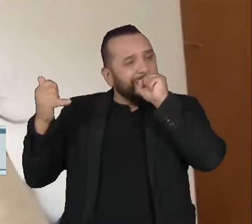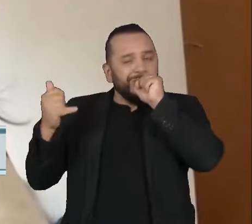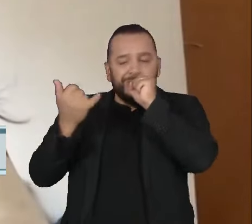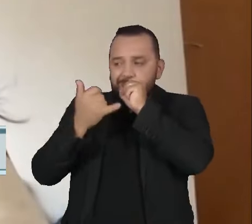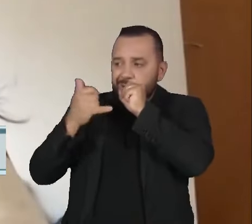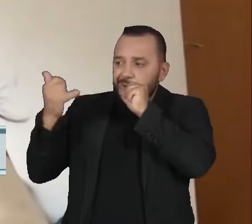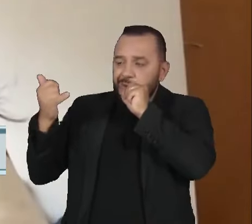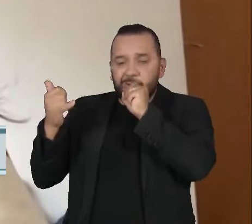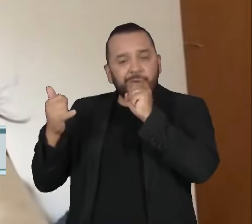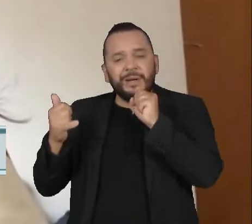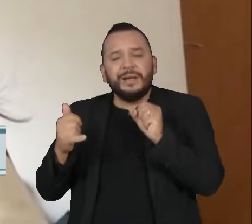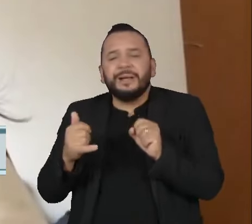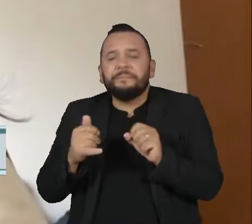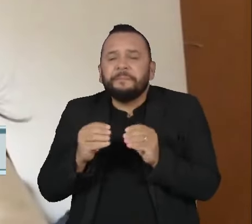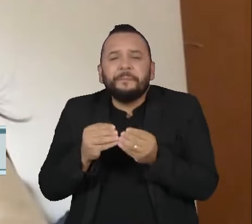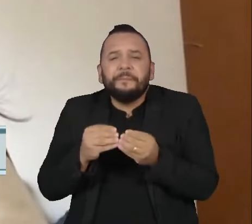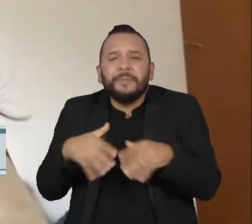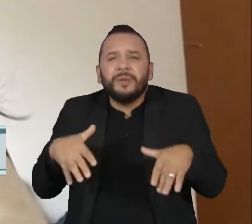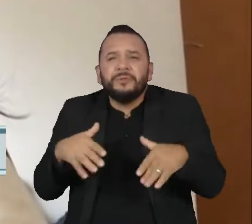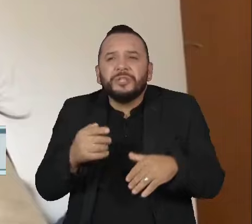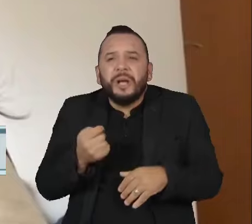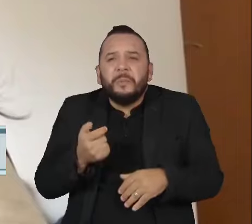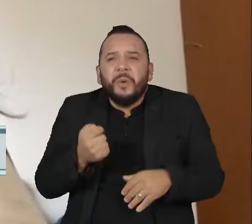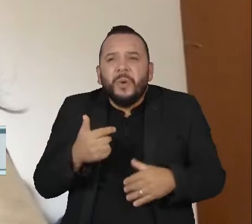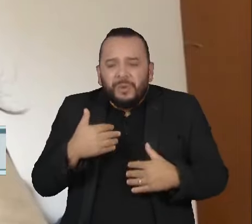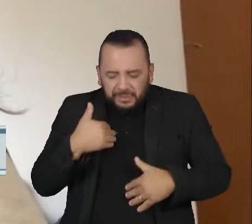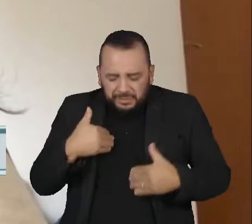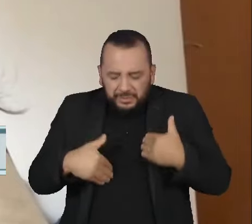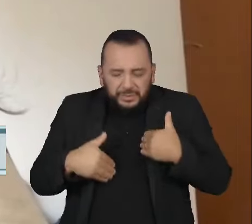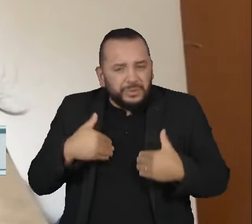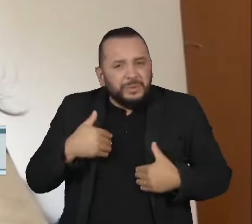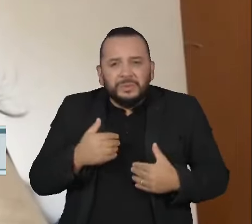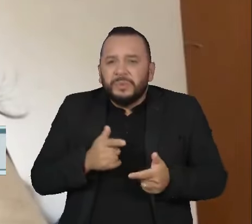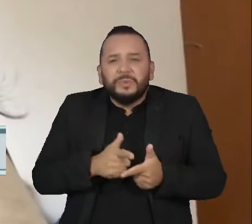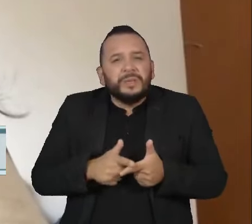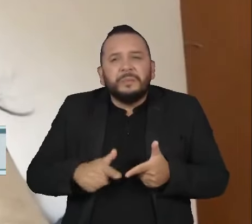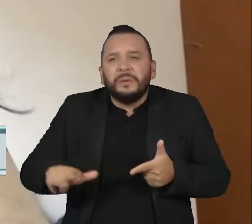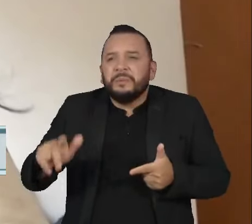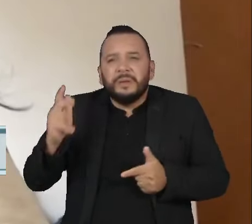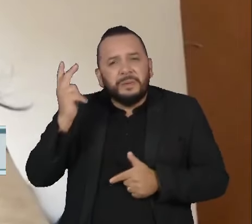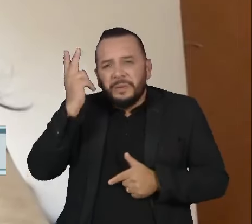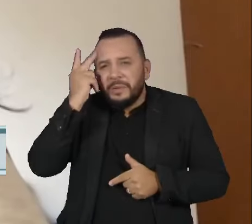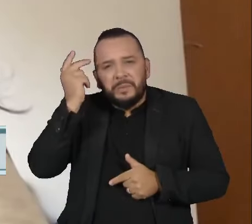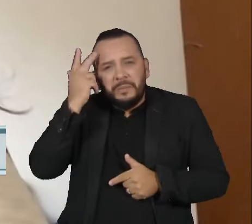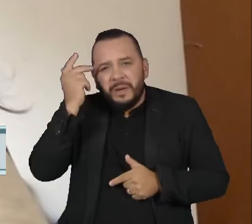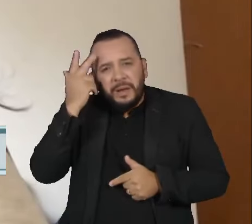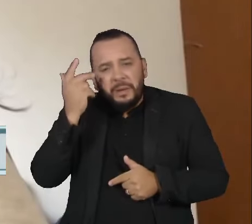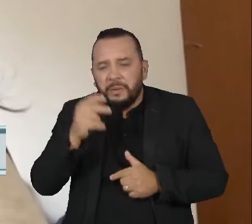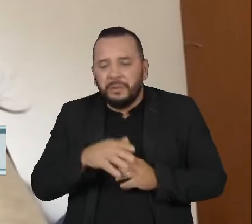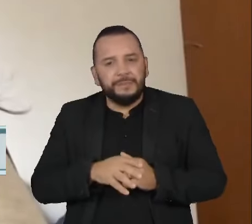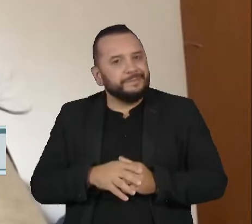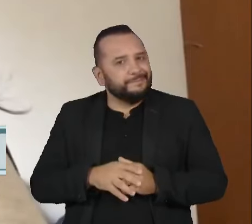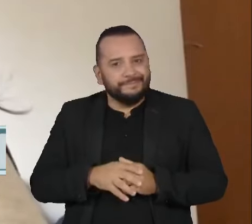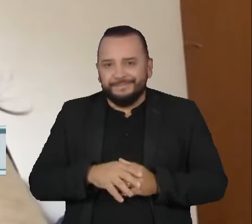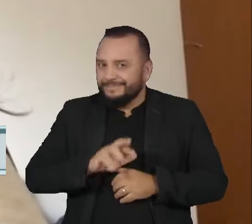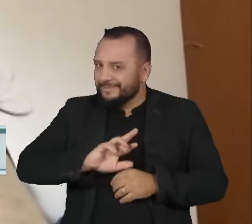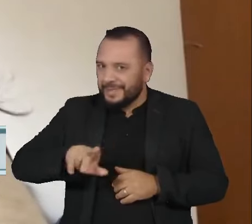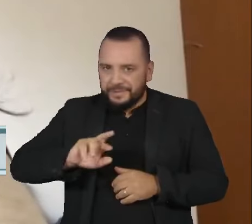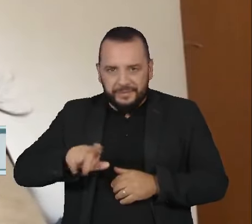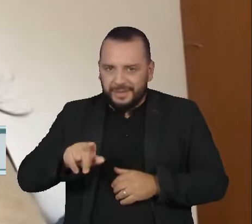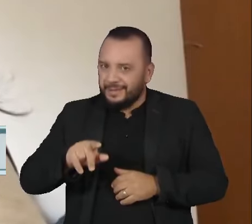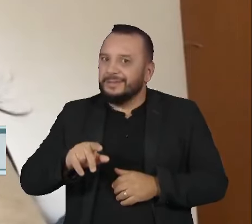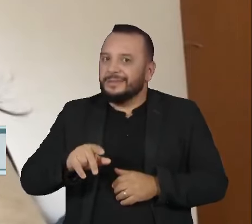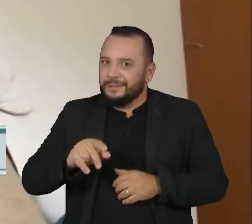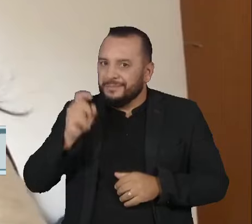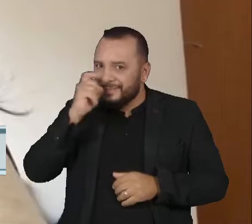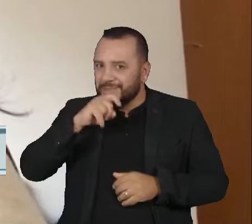tão pouco efeito no organismo que não teria problema a pessoa utilizar. E não é dessa maneira. Acho